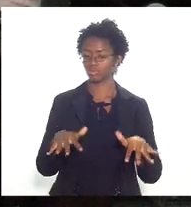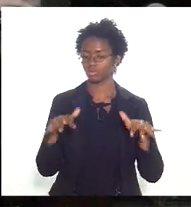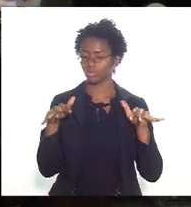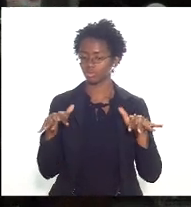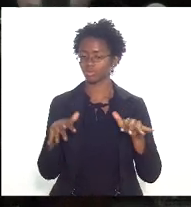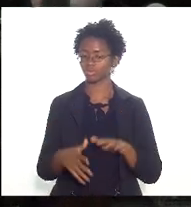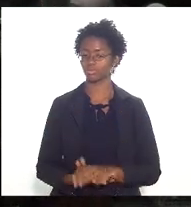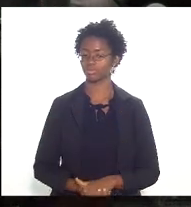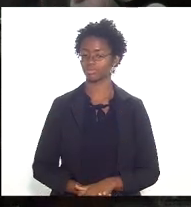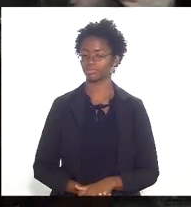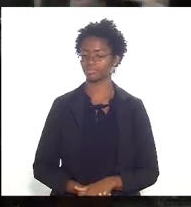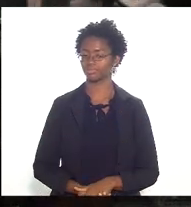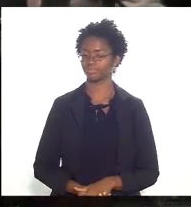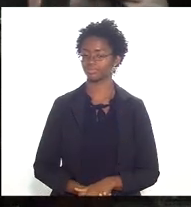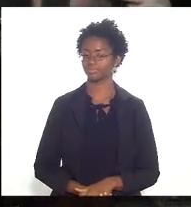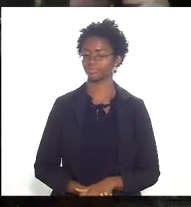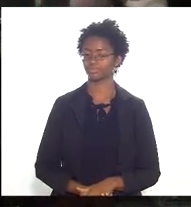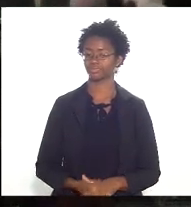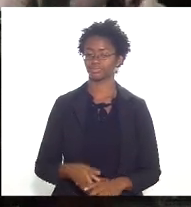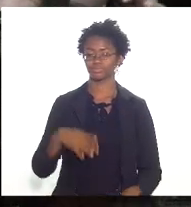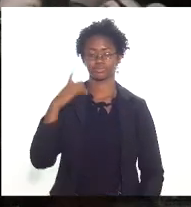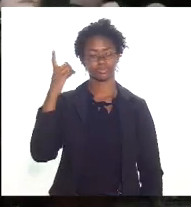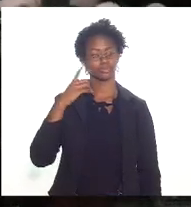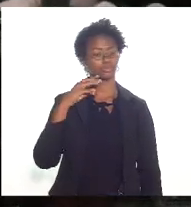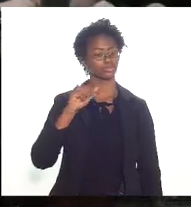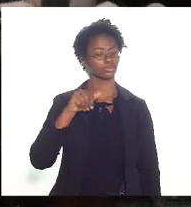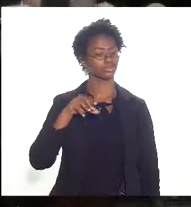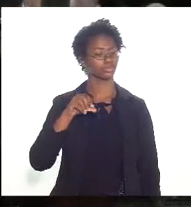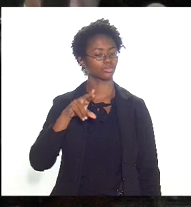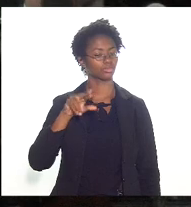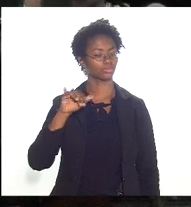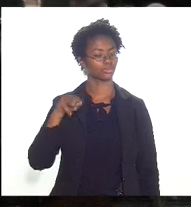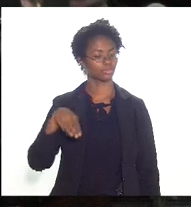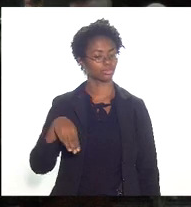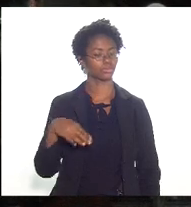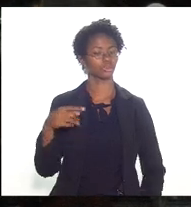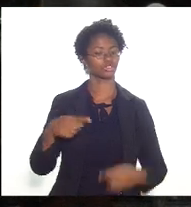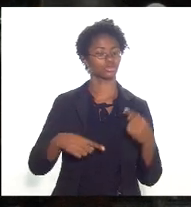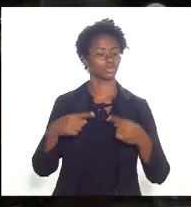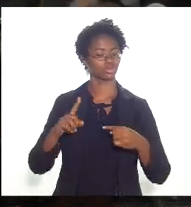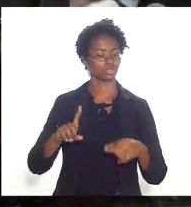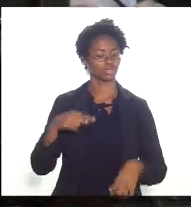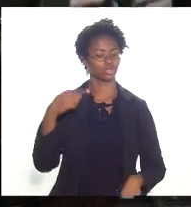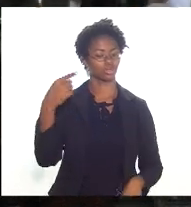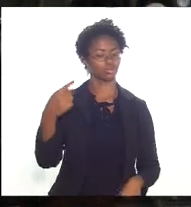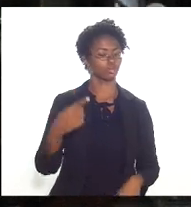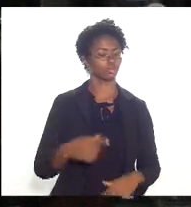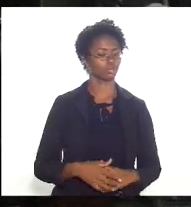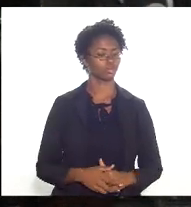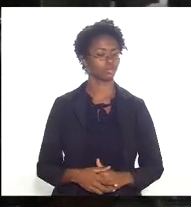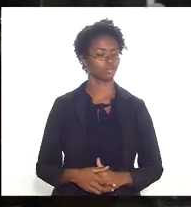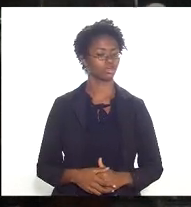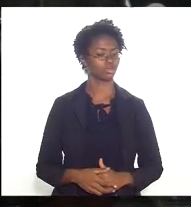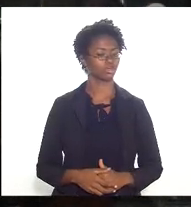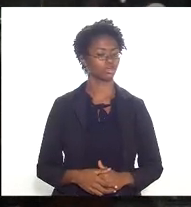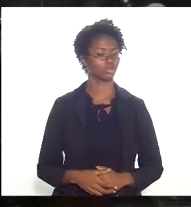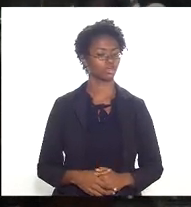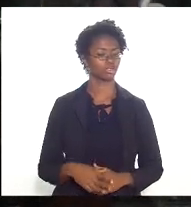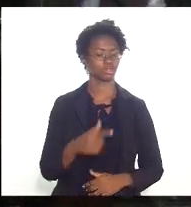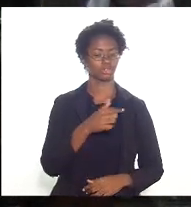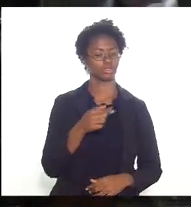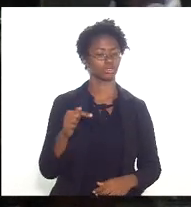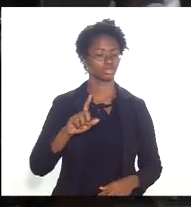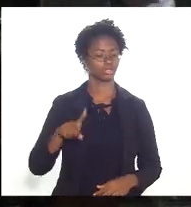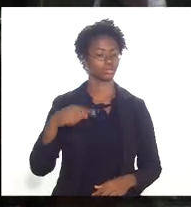sessão Deputado Amorim Fica para próxima semana vossa excelência também para discutir a Pode me escrever preço não não na próxima